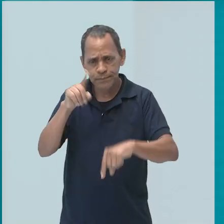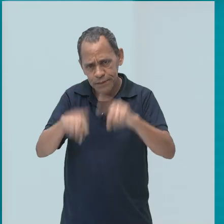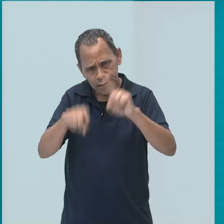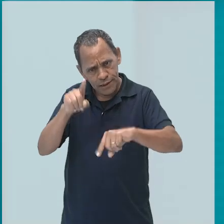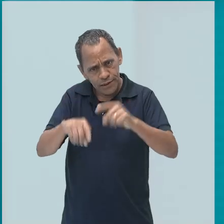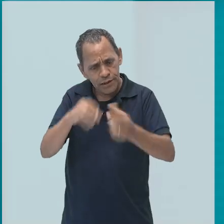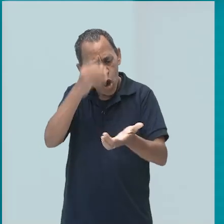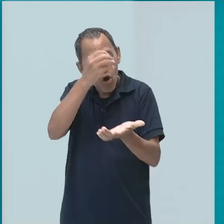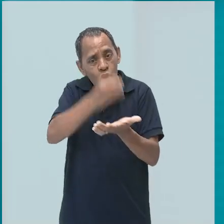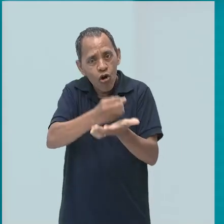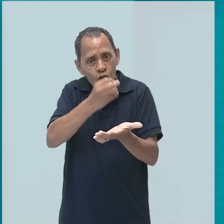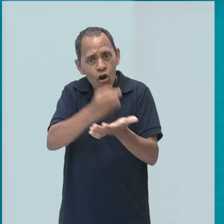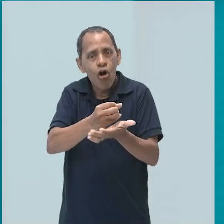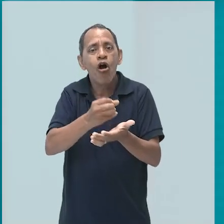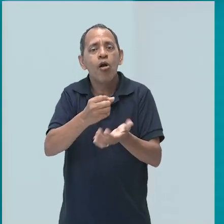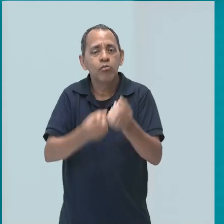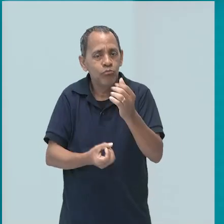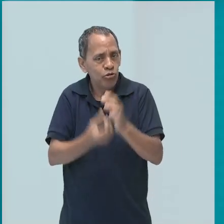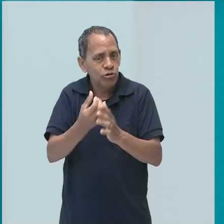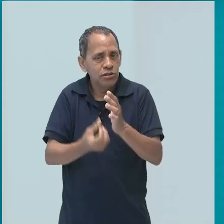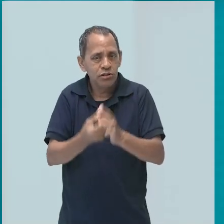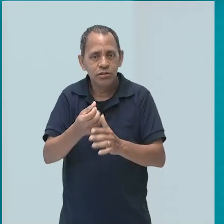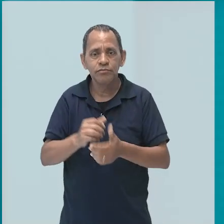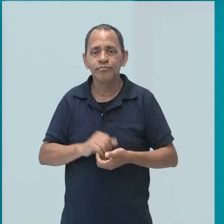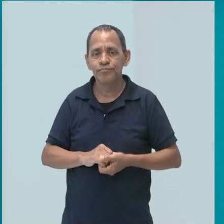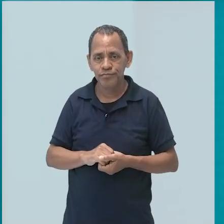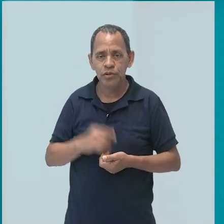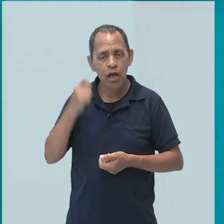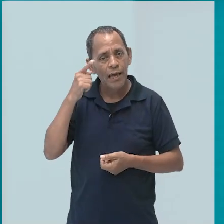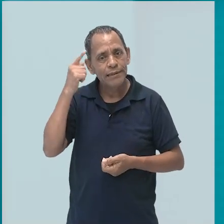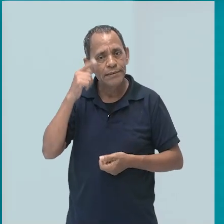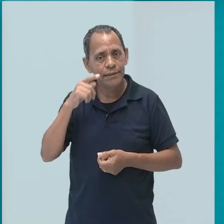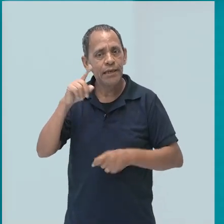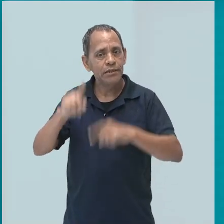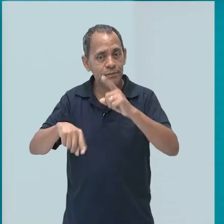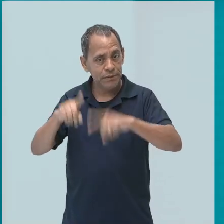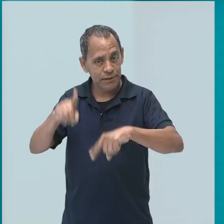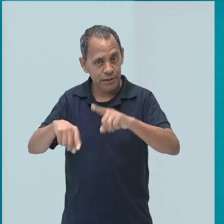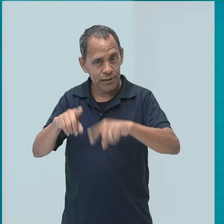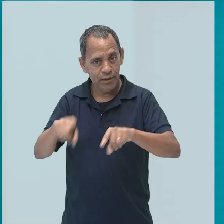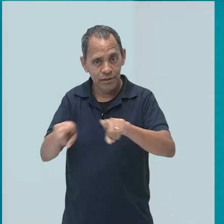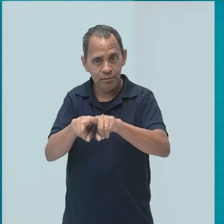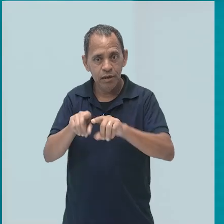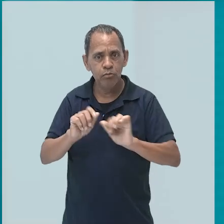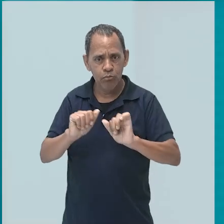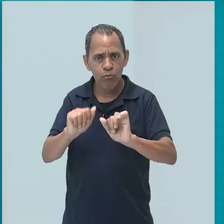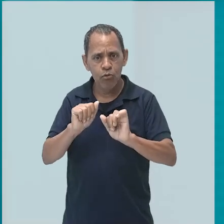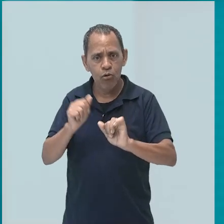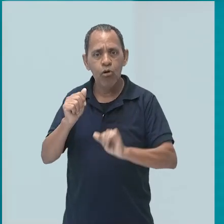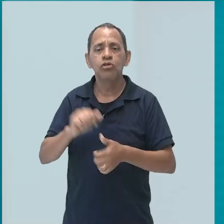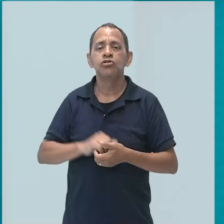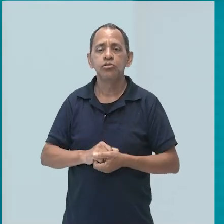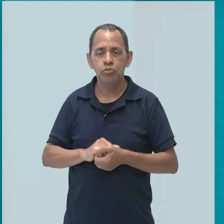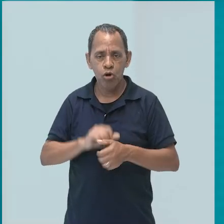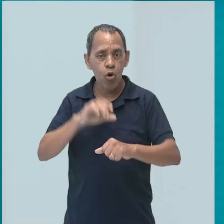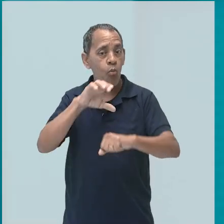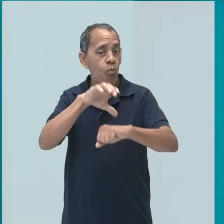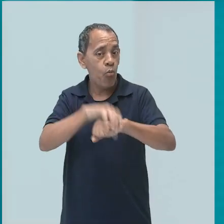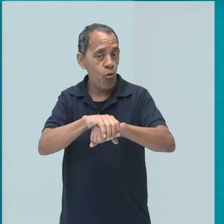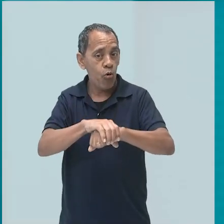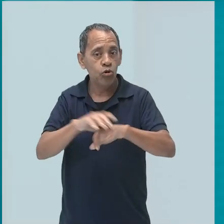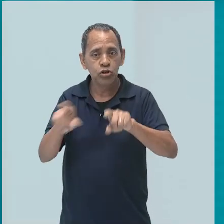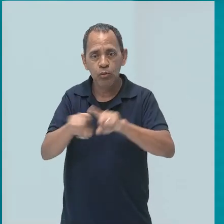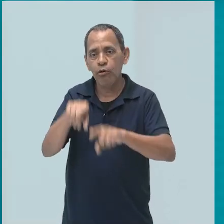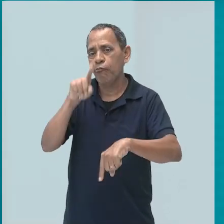o copo é feito, então, ideia de matéria. Então, observem que a preposição de pode estabelecer ideia de posse, pode estabelecer ideia de